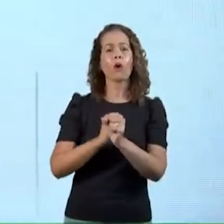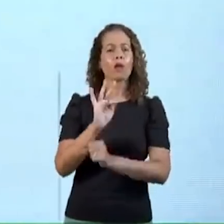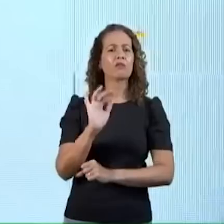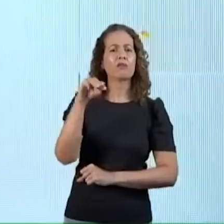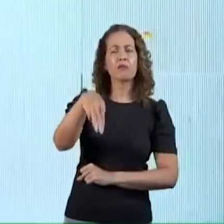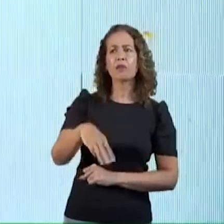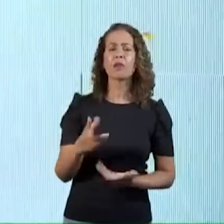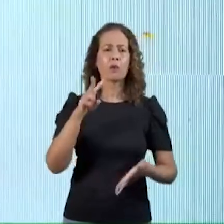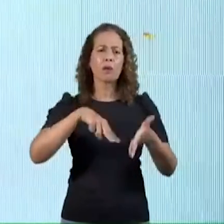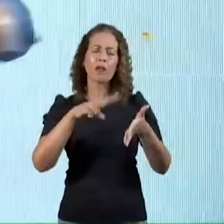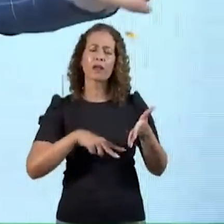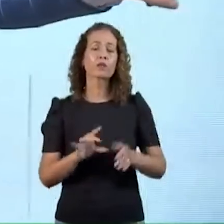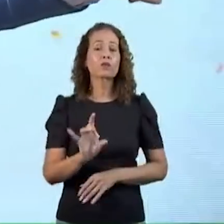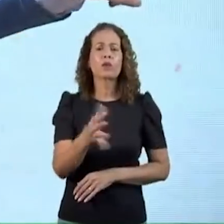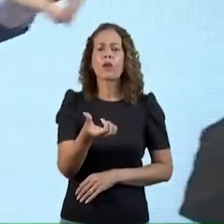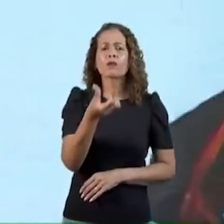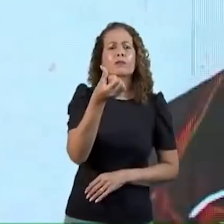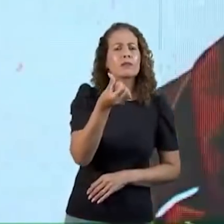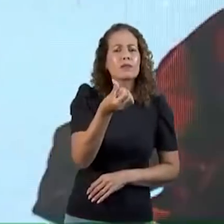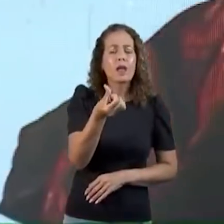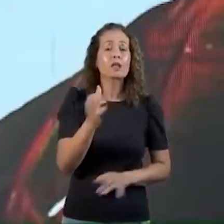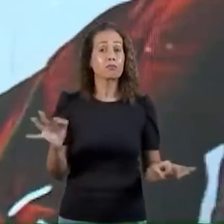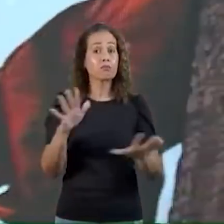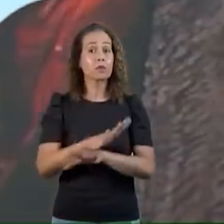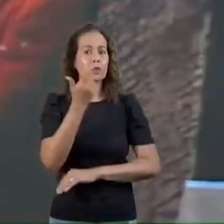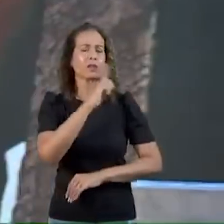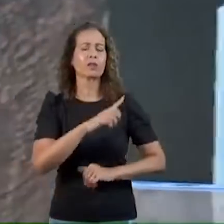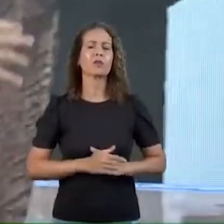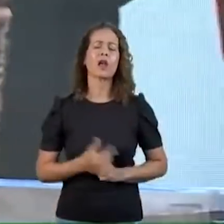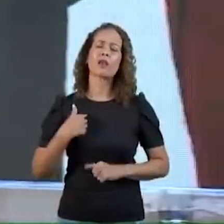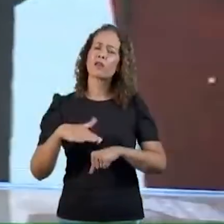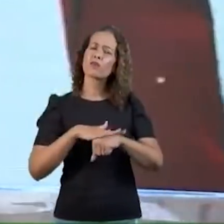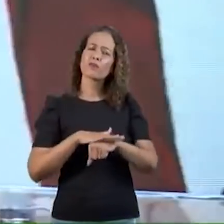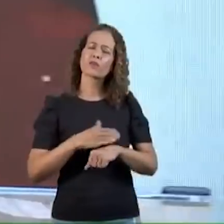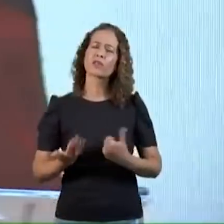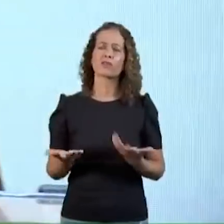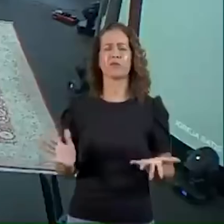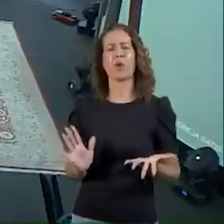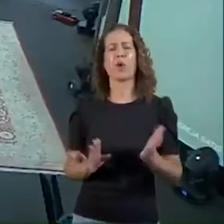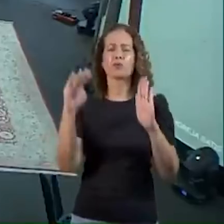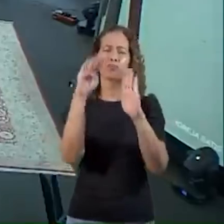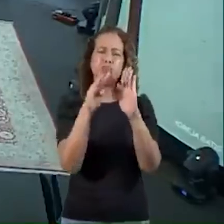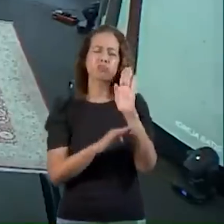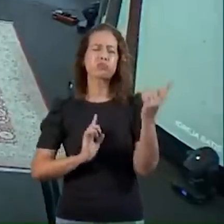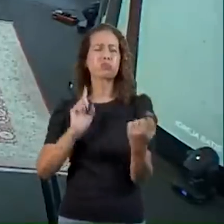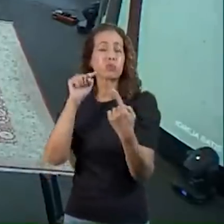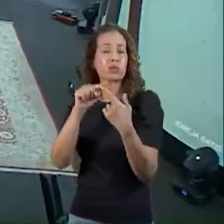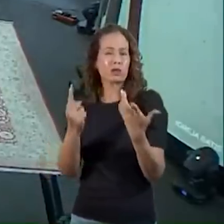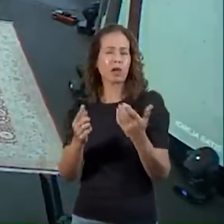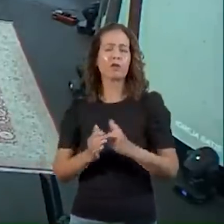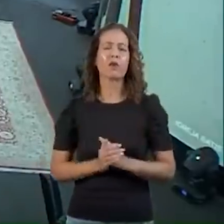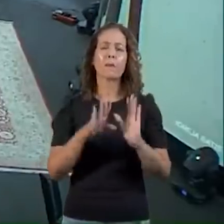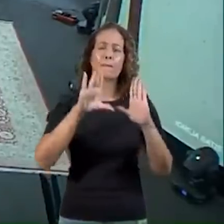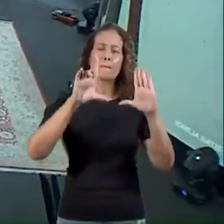6. Ficou mais de 80 sem cumprir. Eu falei: vamos fazer uma coisa? Vamos pegar esses alvos todos e vamos colocar